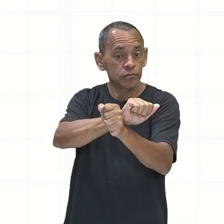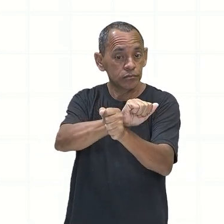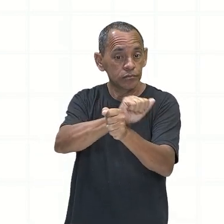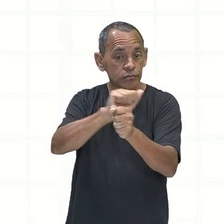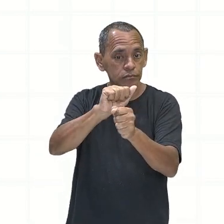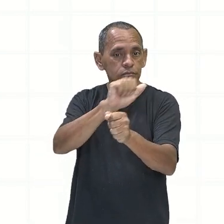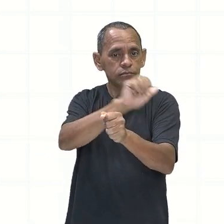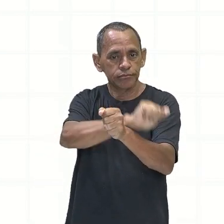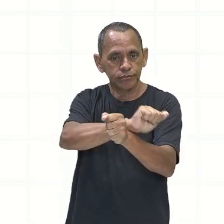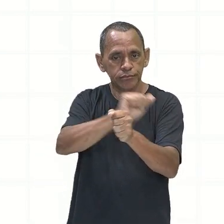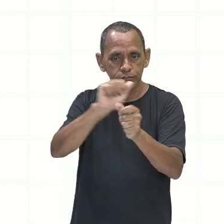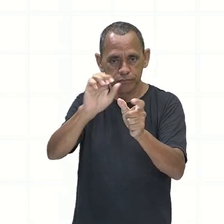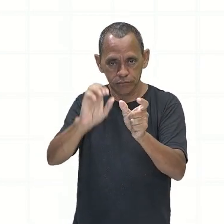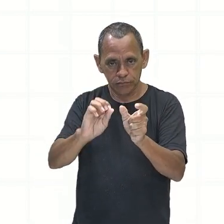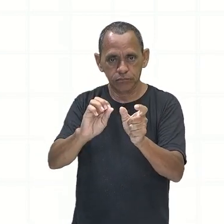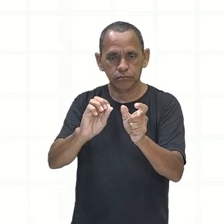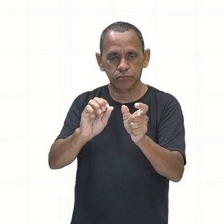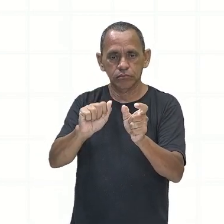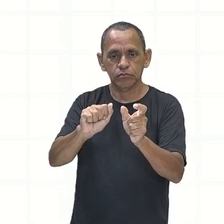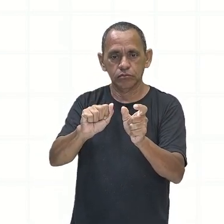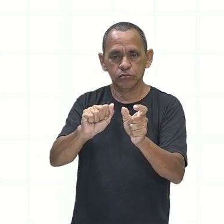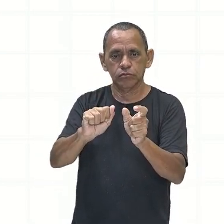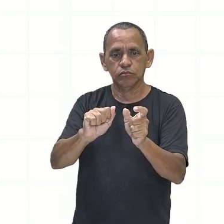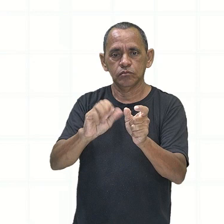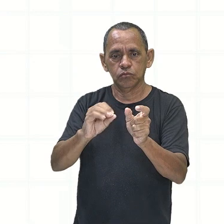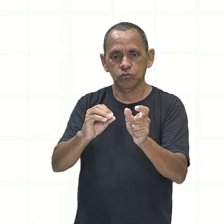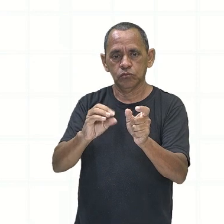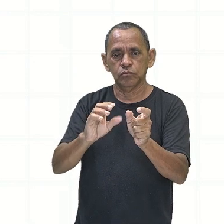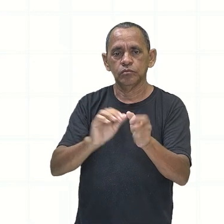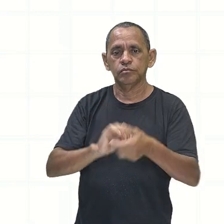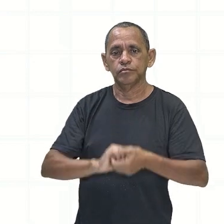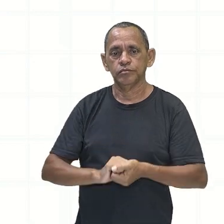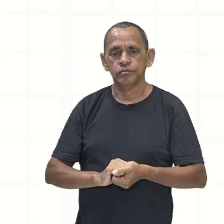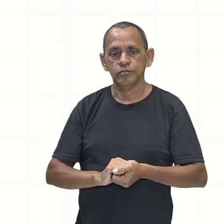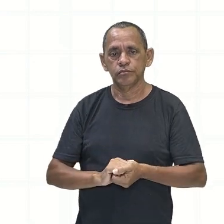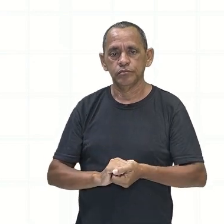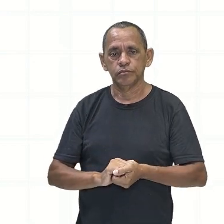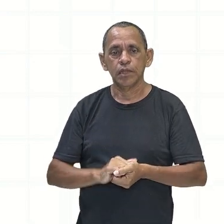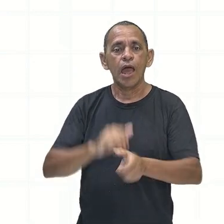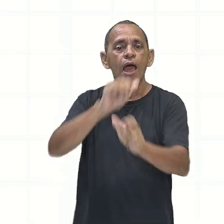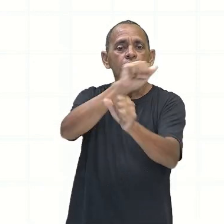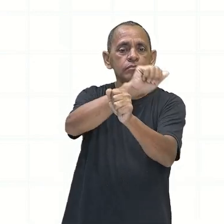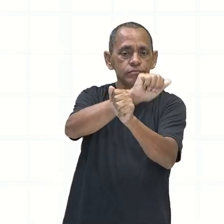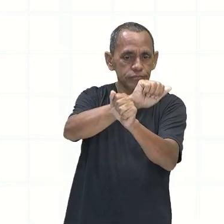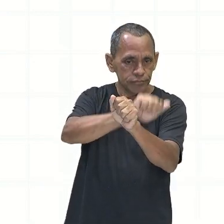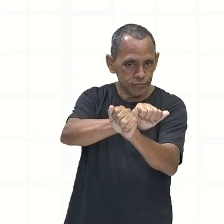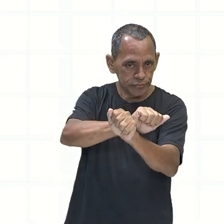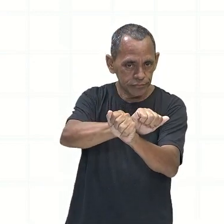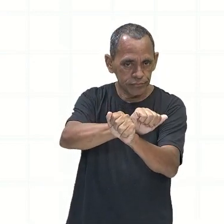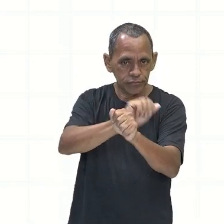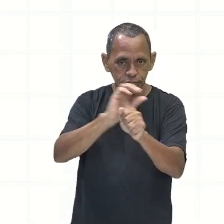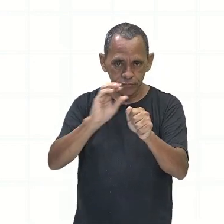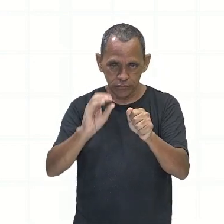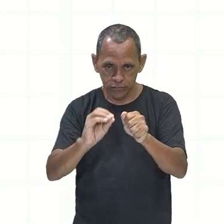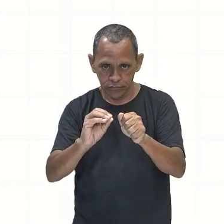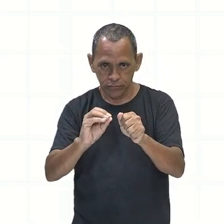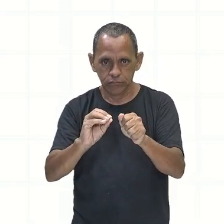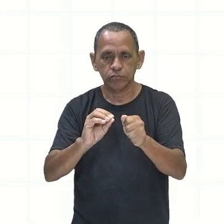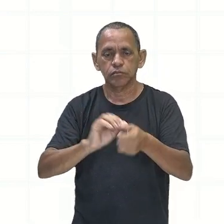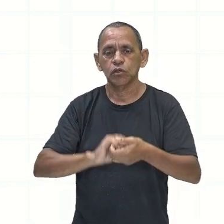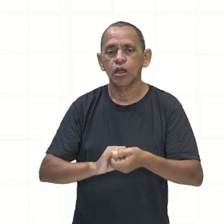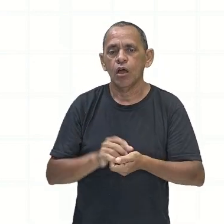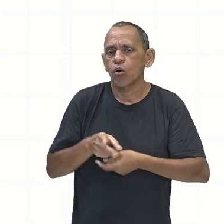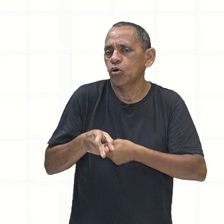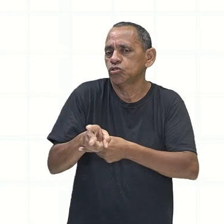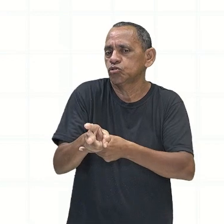gênero feminino, certo? Mas o substantivo não muda, ele permanece o mesmo, tá? Então,